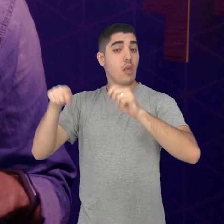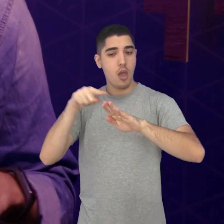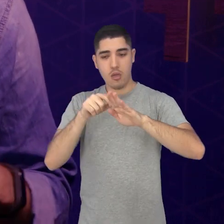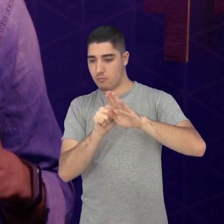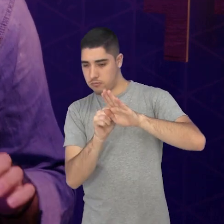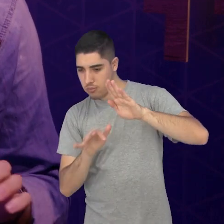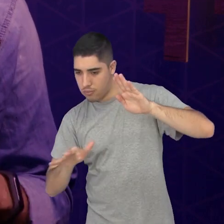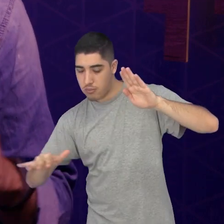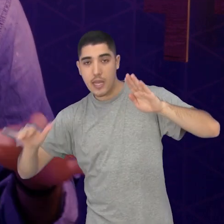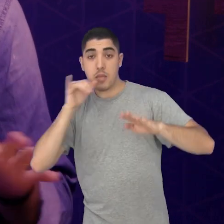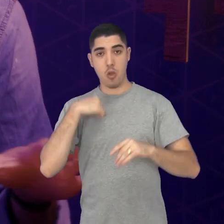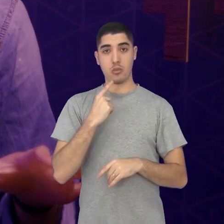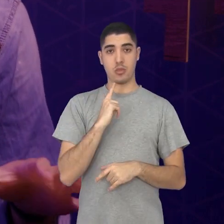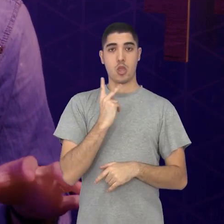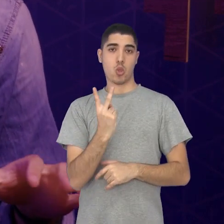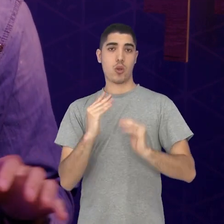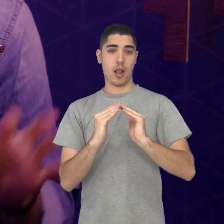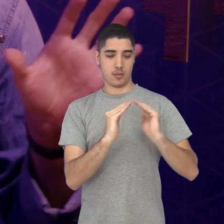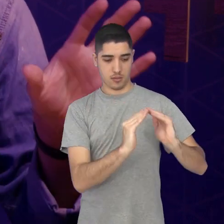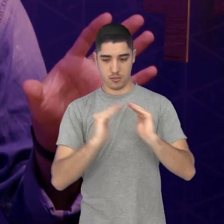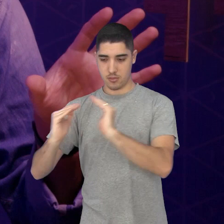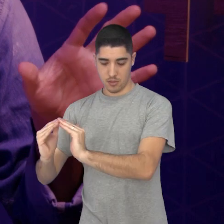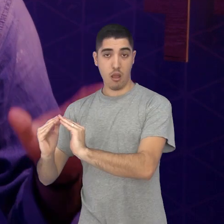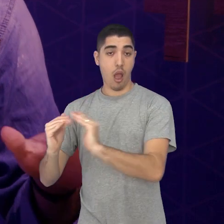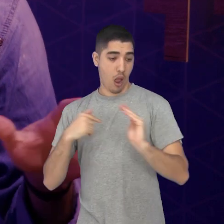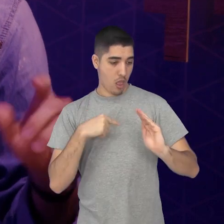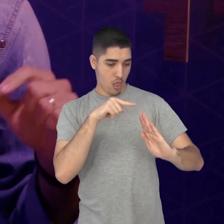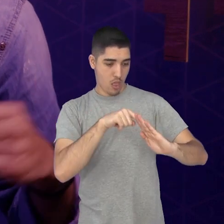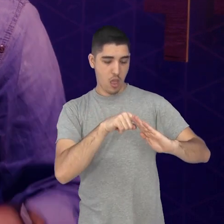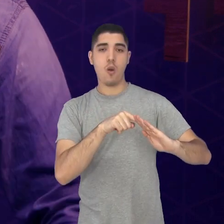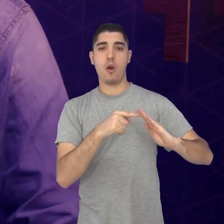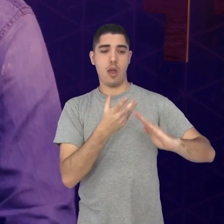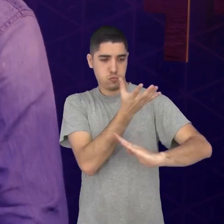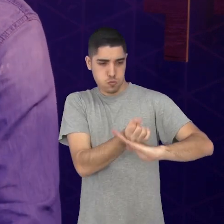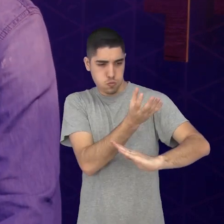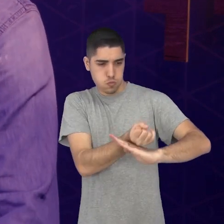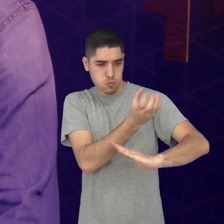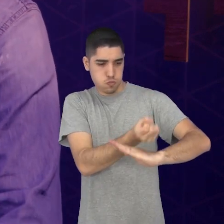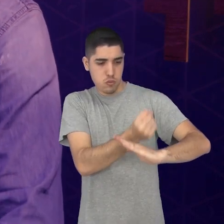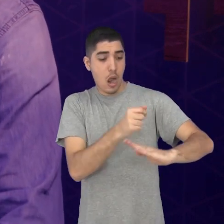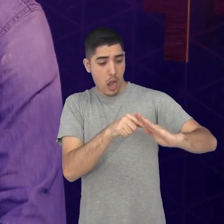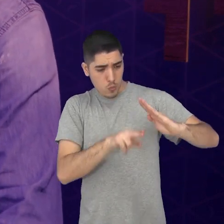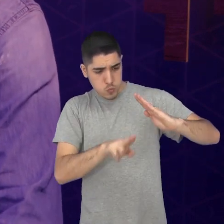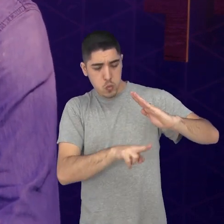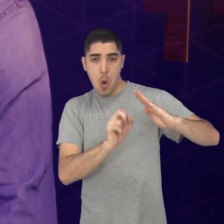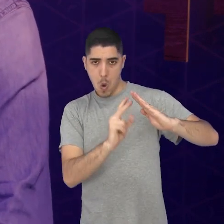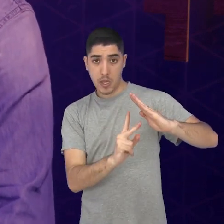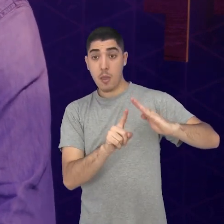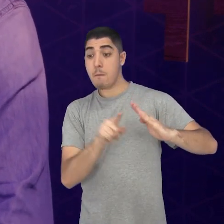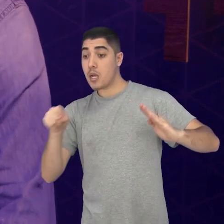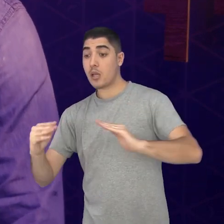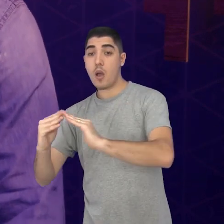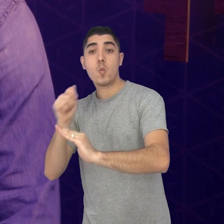tipo, se a pessoa tem 2 casas, ela produz um tanto em uma e pode compensar a energia na conta